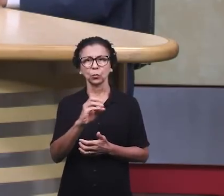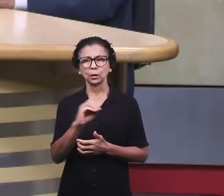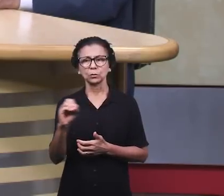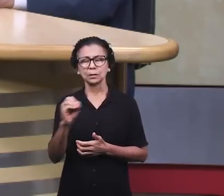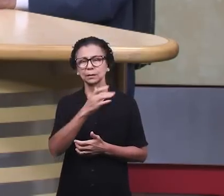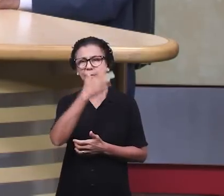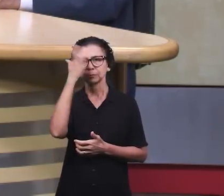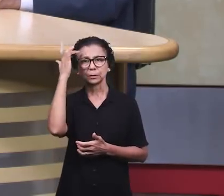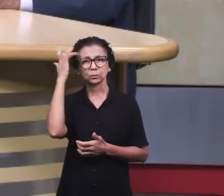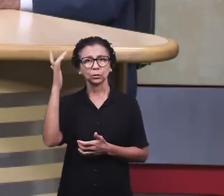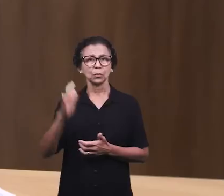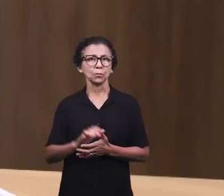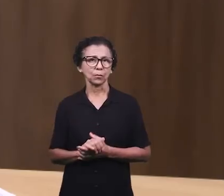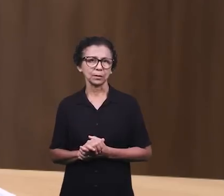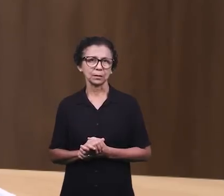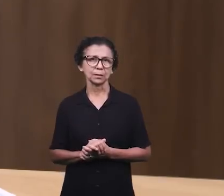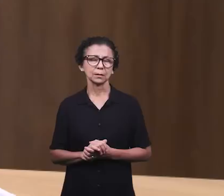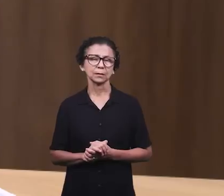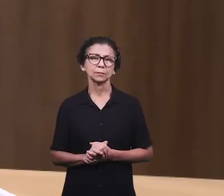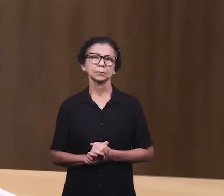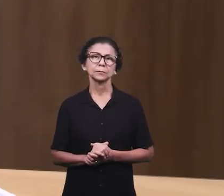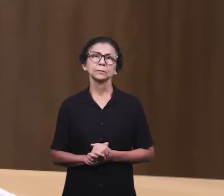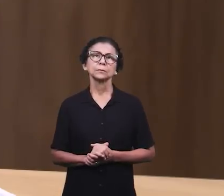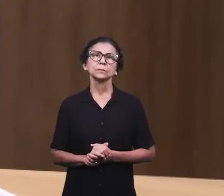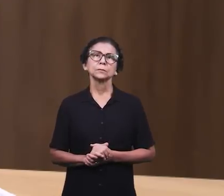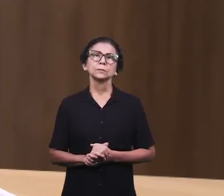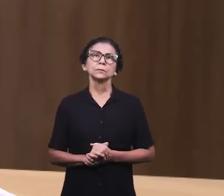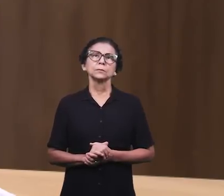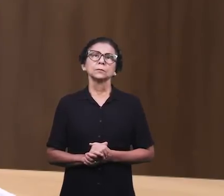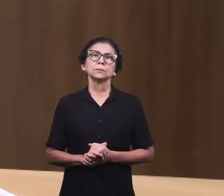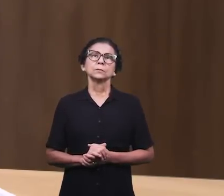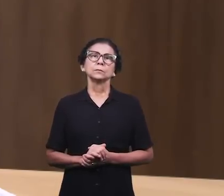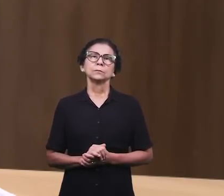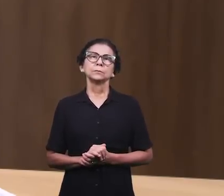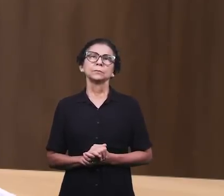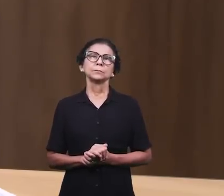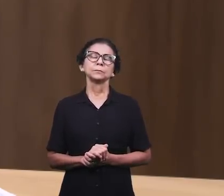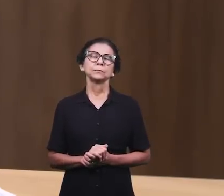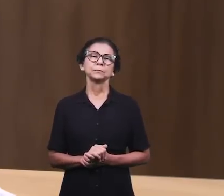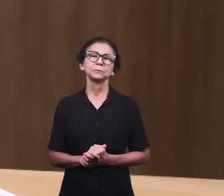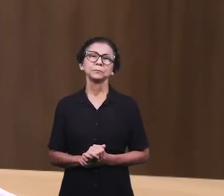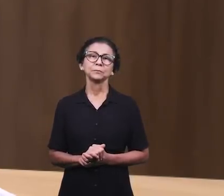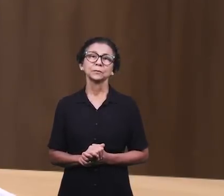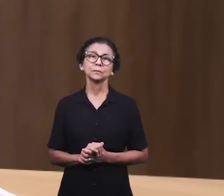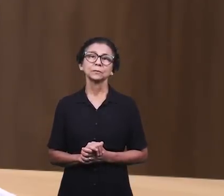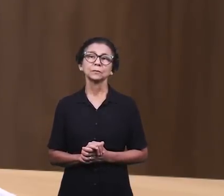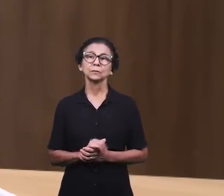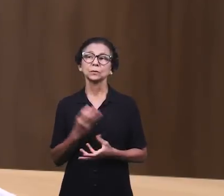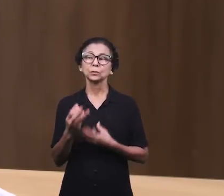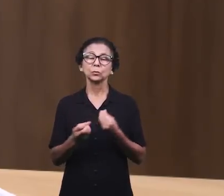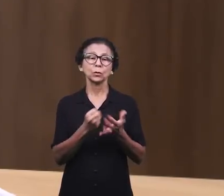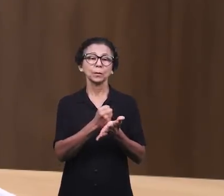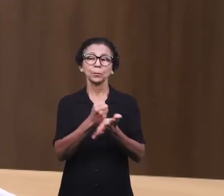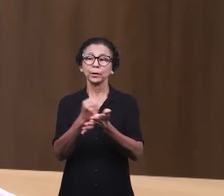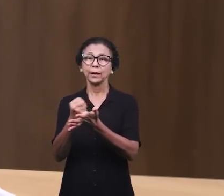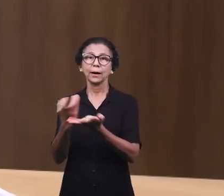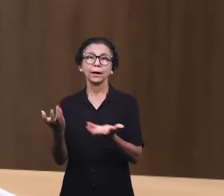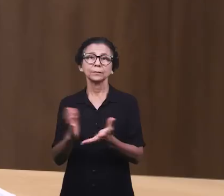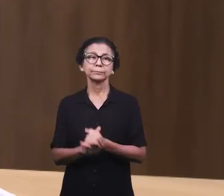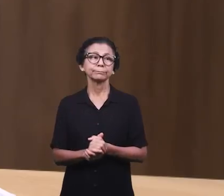mais. O Moby Dick veio depois. A gente não tinha como atender. Aí o Senhor disse assim, divide a igreja